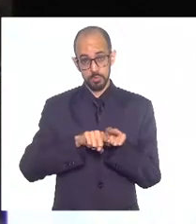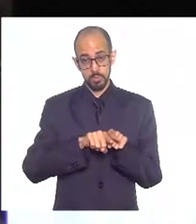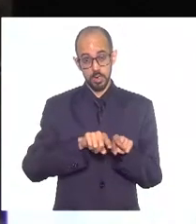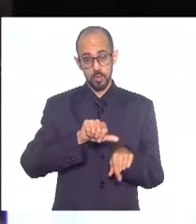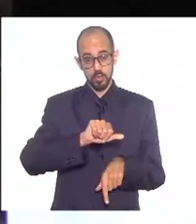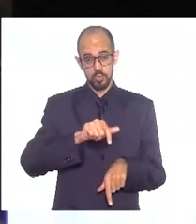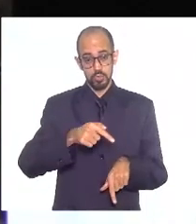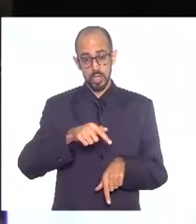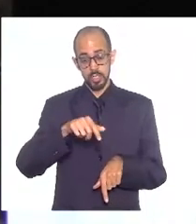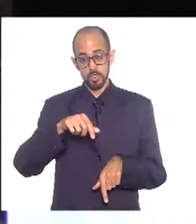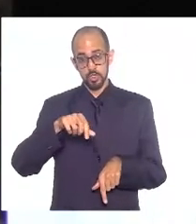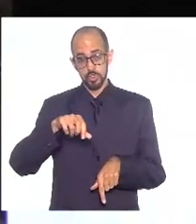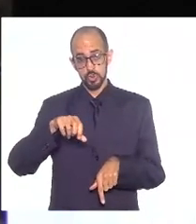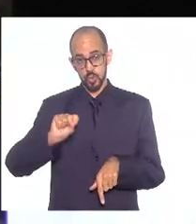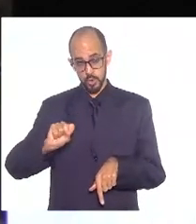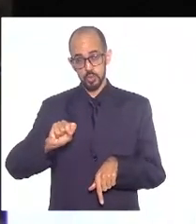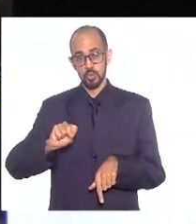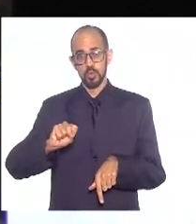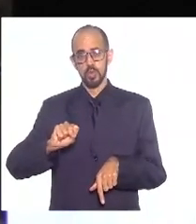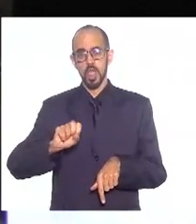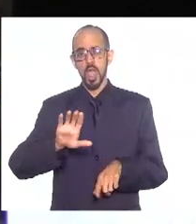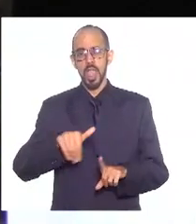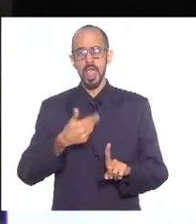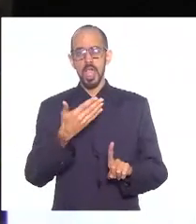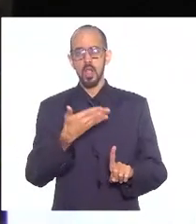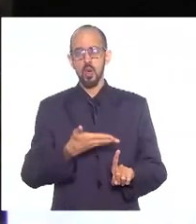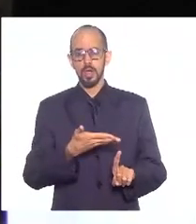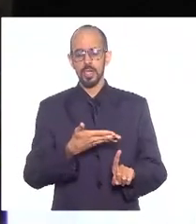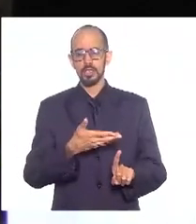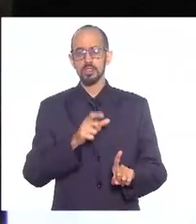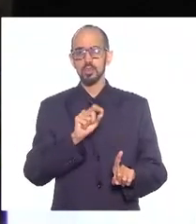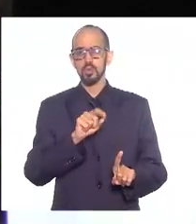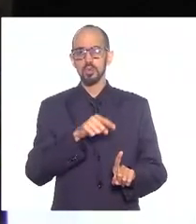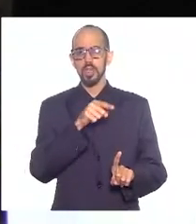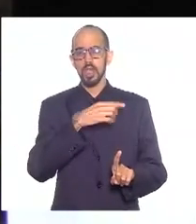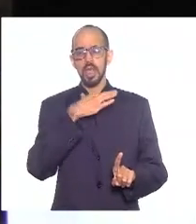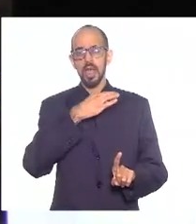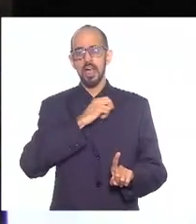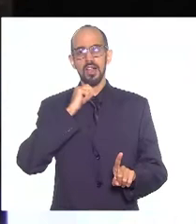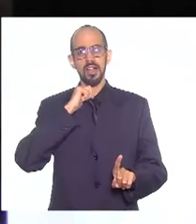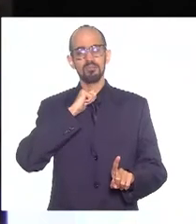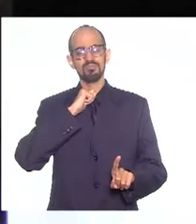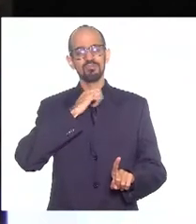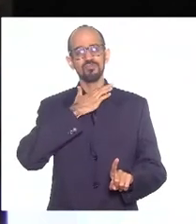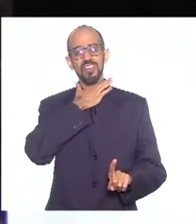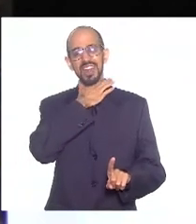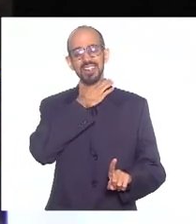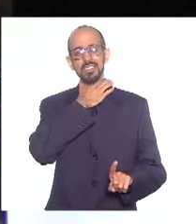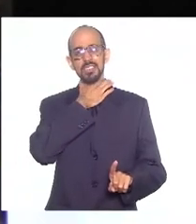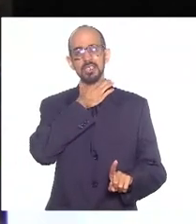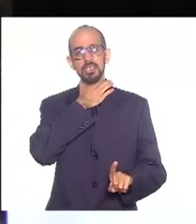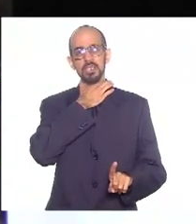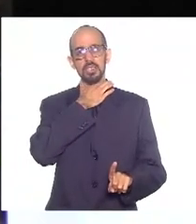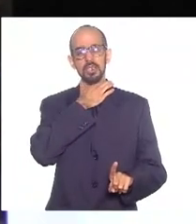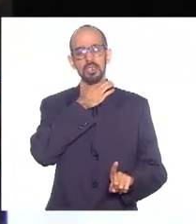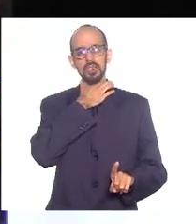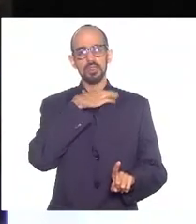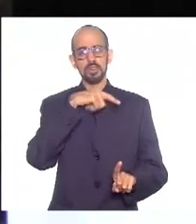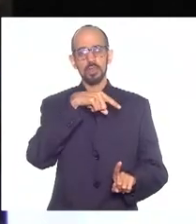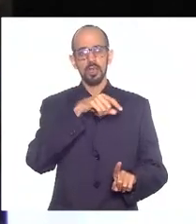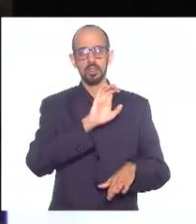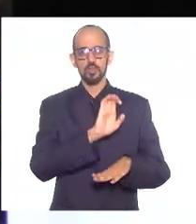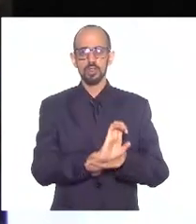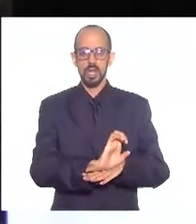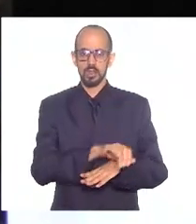ente público, e a gente precisa trabalhar na recuperação das nossas receitas, né, Mauro? E